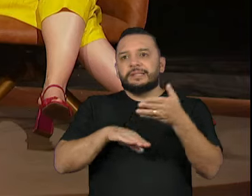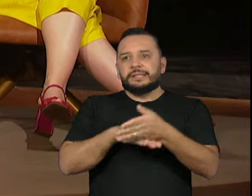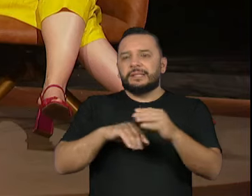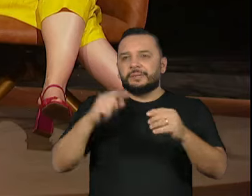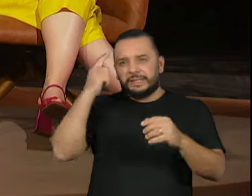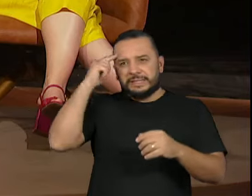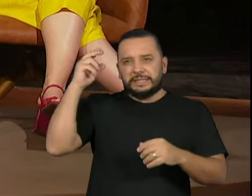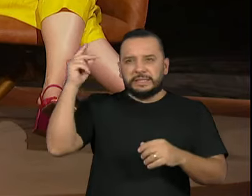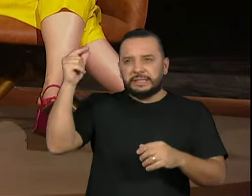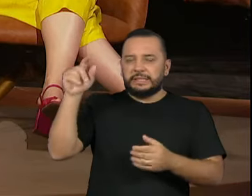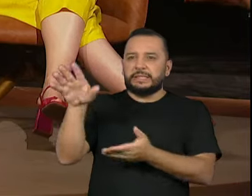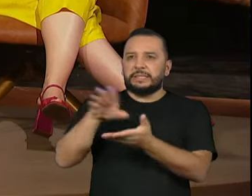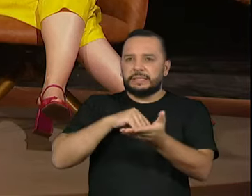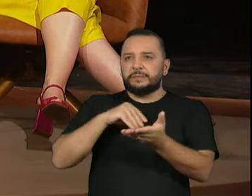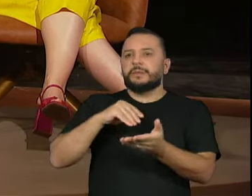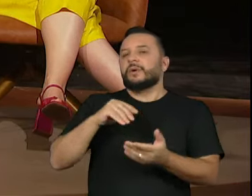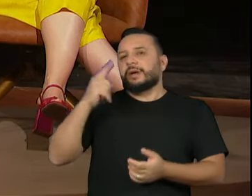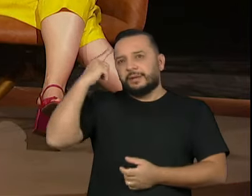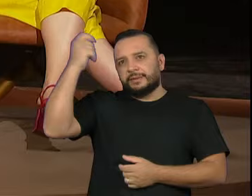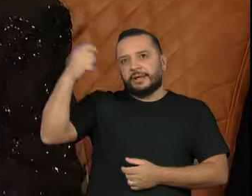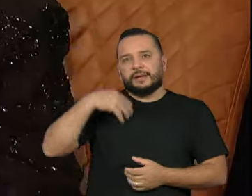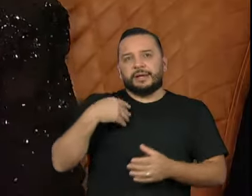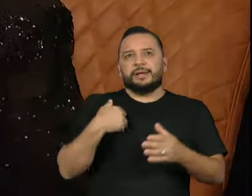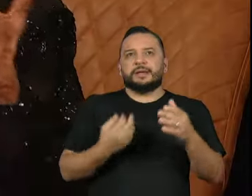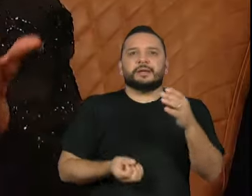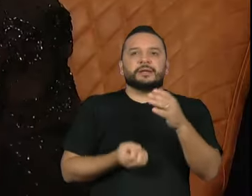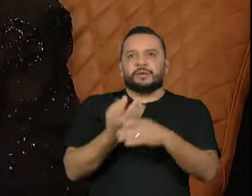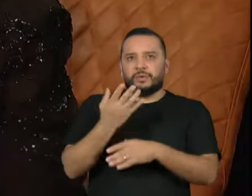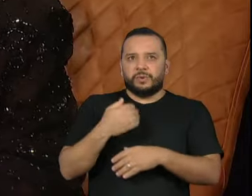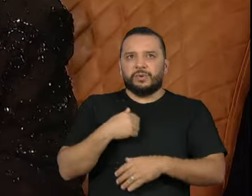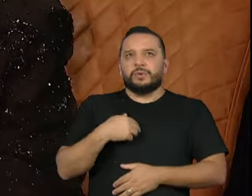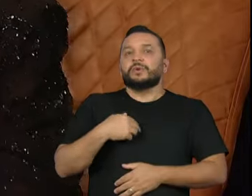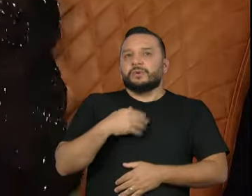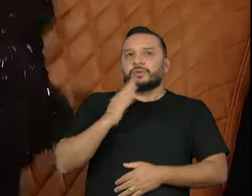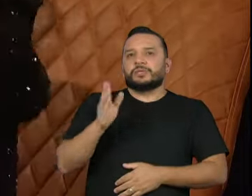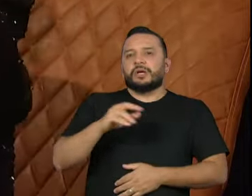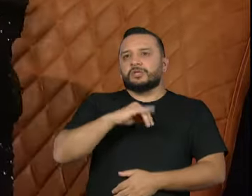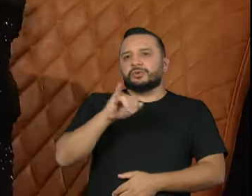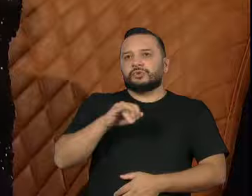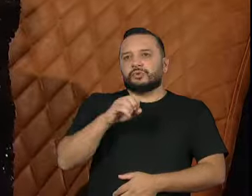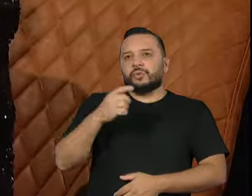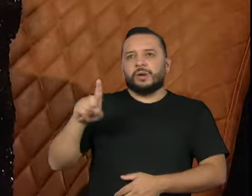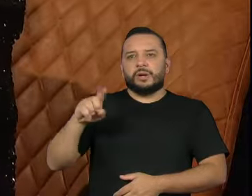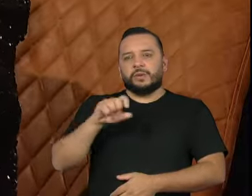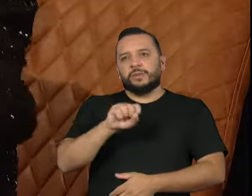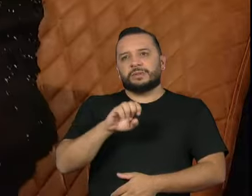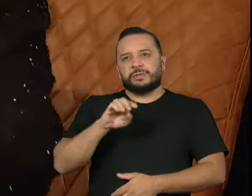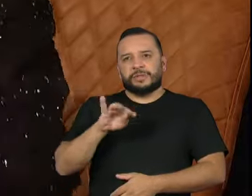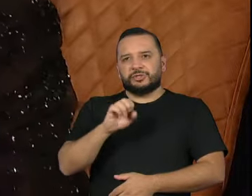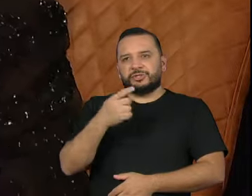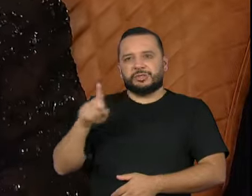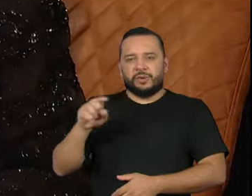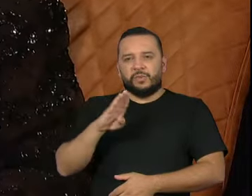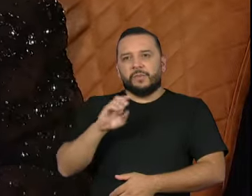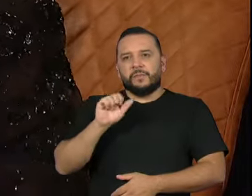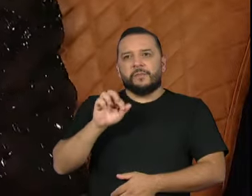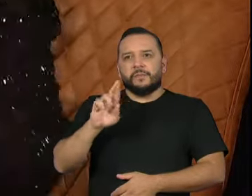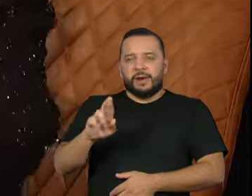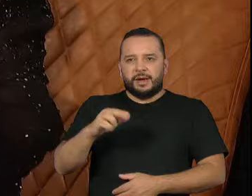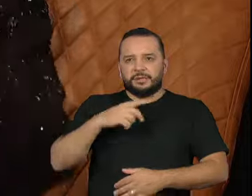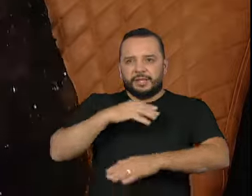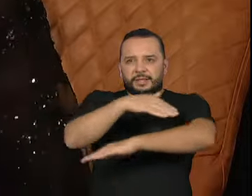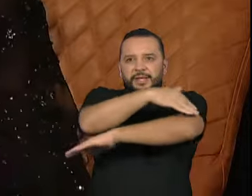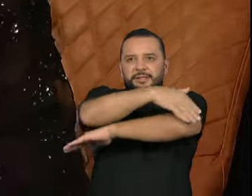ideia. Então, ele fez a Baiuca, né? O João Sebastião Bach, na esquina com a Veridiana, né? Aquela